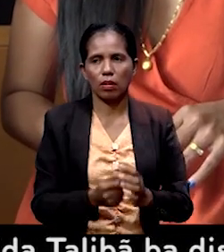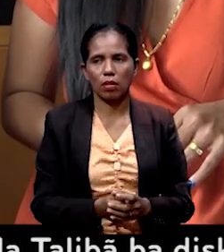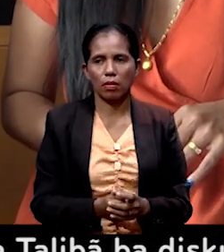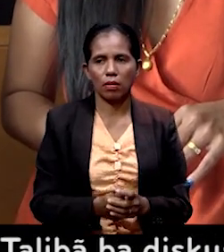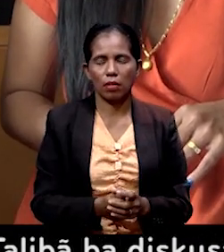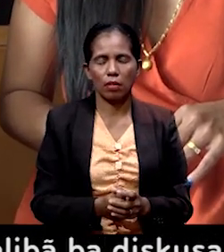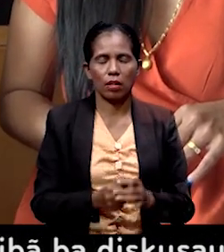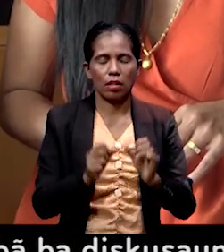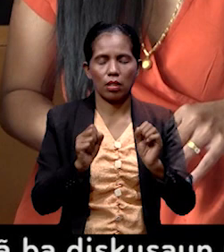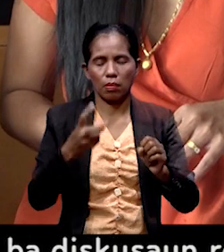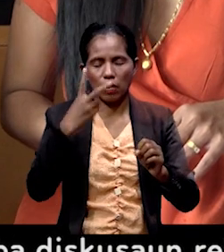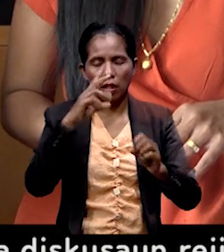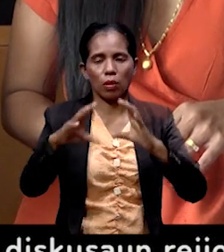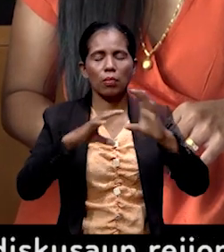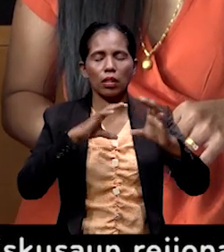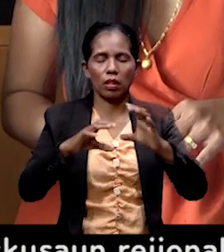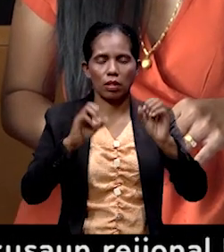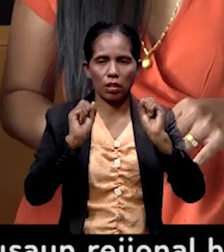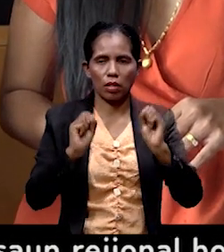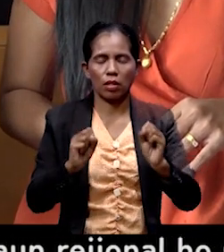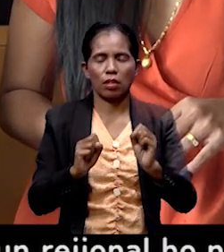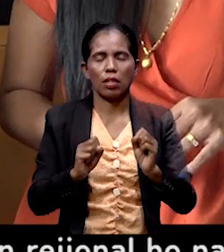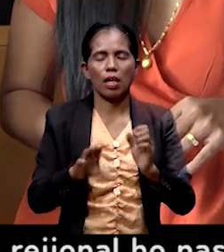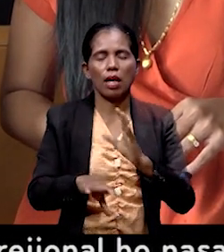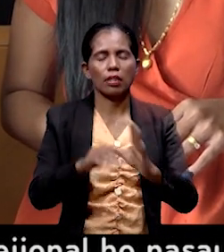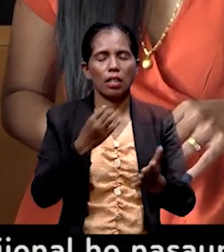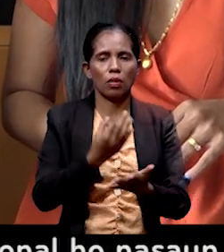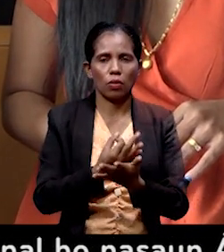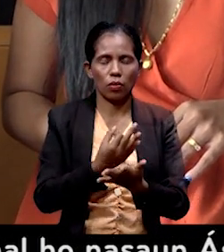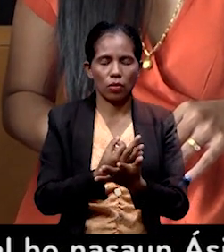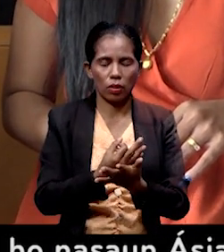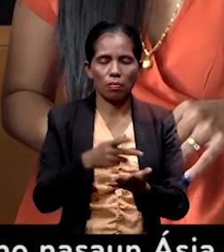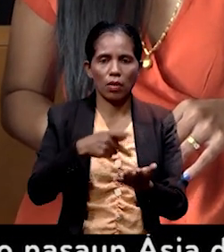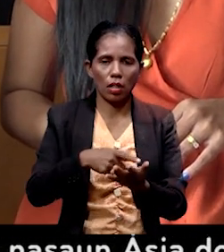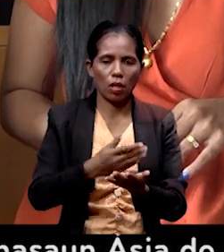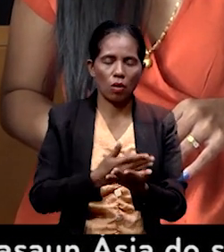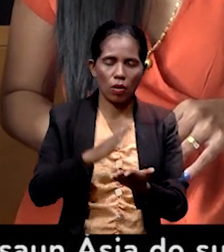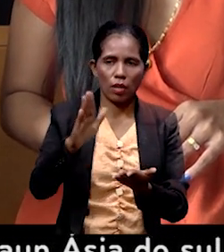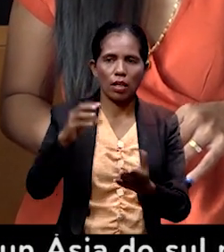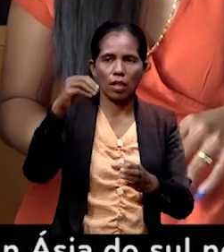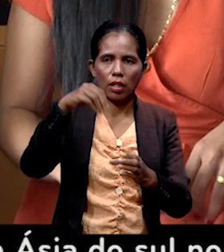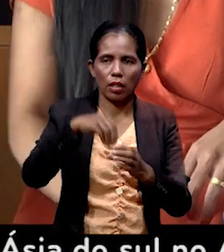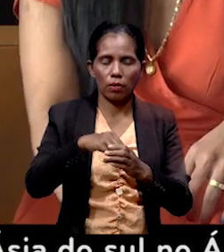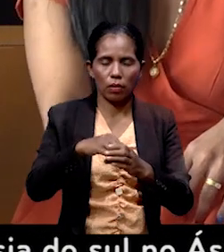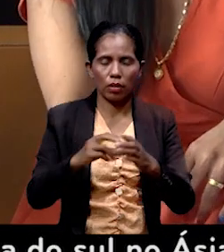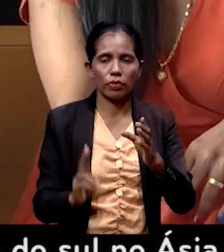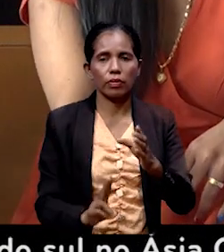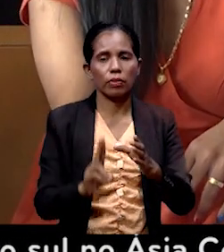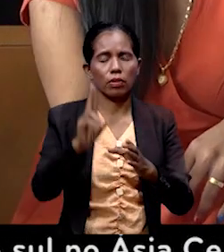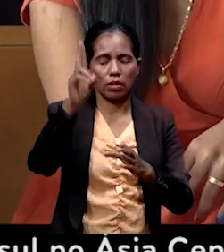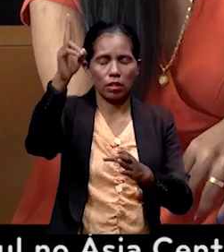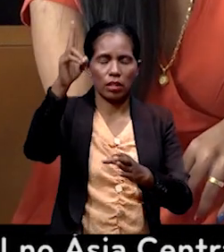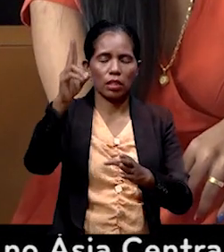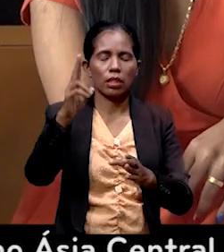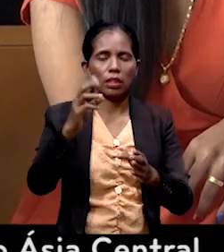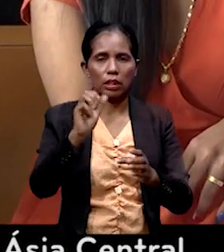telecomunicação Siranbe, maka empresa Oca Detel Hasayosan Basosa. Inclui Torre Sanulu, nebe maka instalado